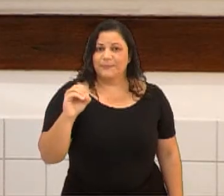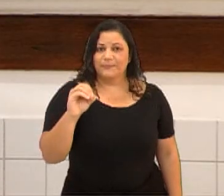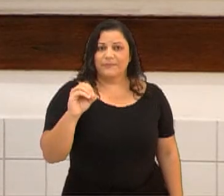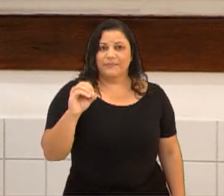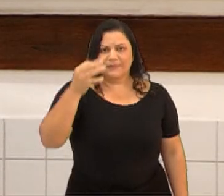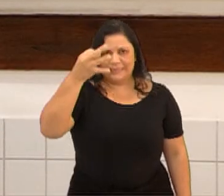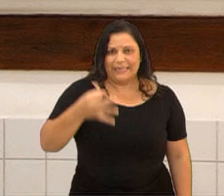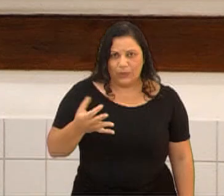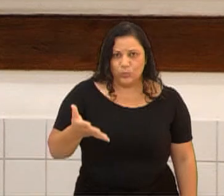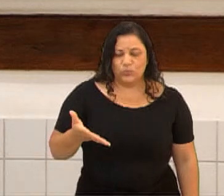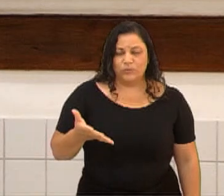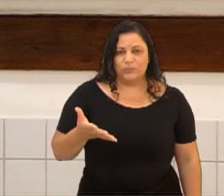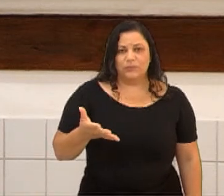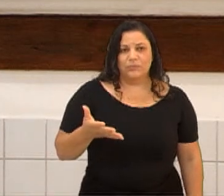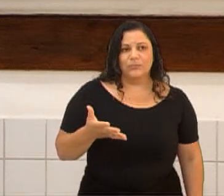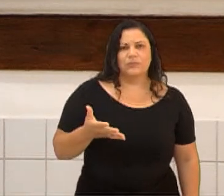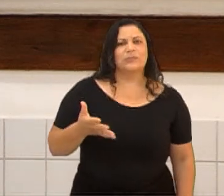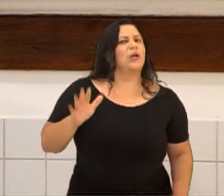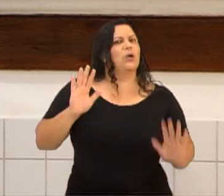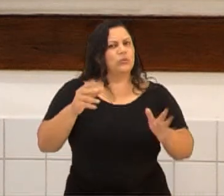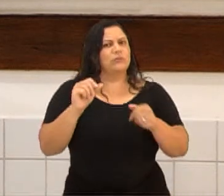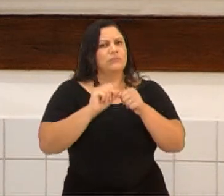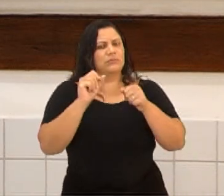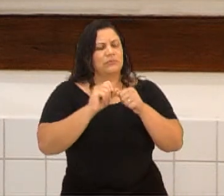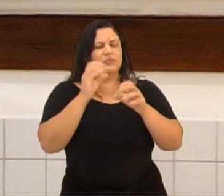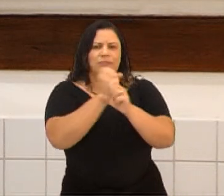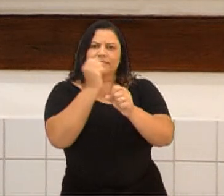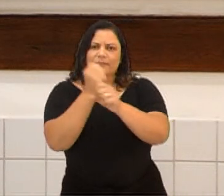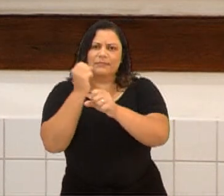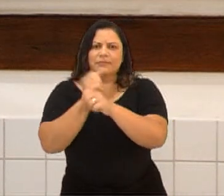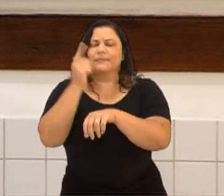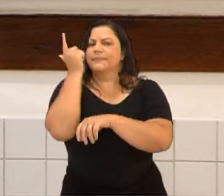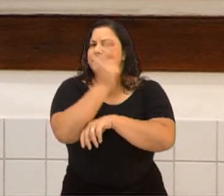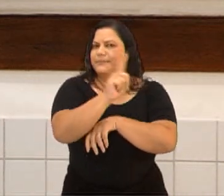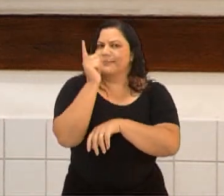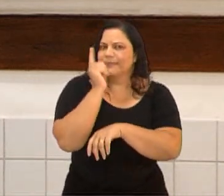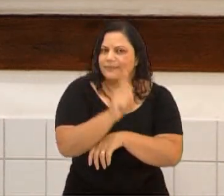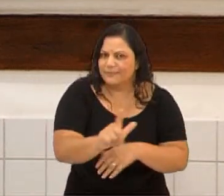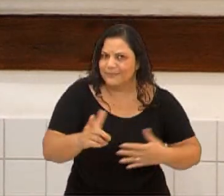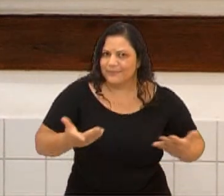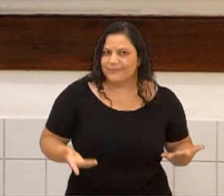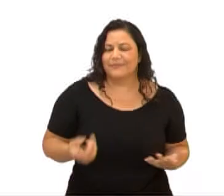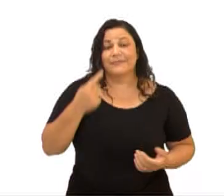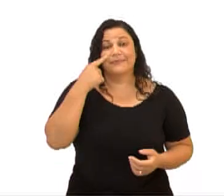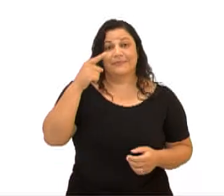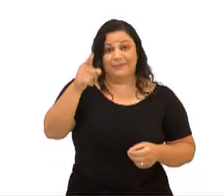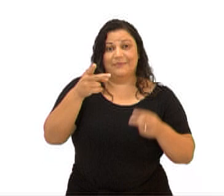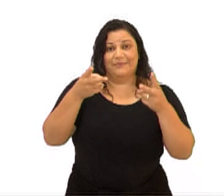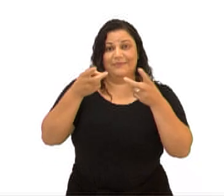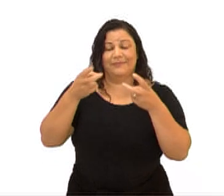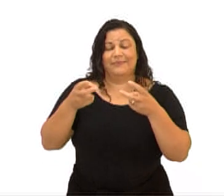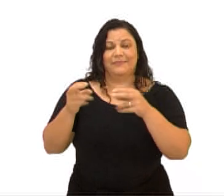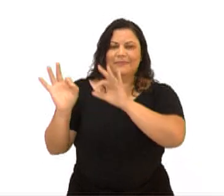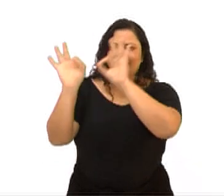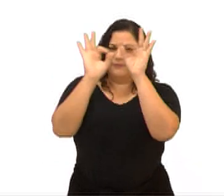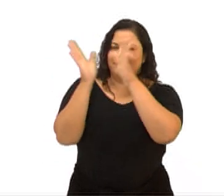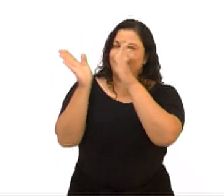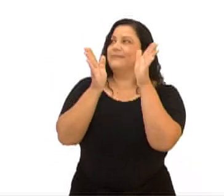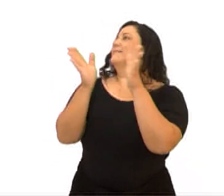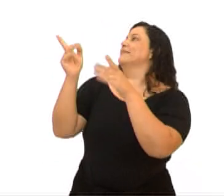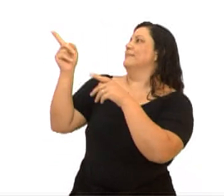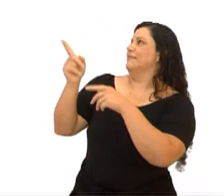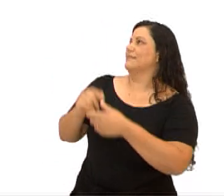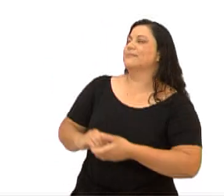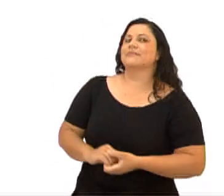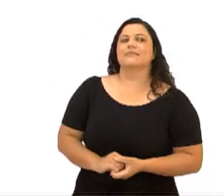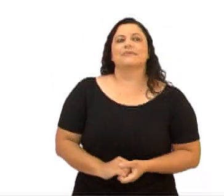300, certinho? Fizeram a conta? Conseguiram? Vamos lá olhar, então. 15